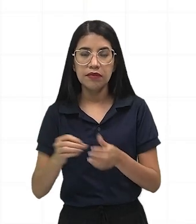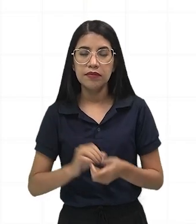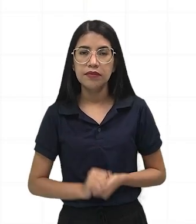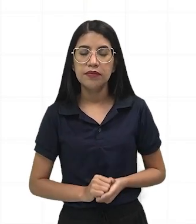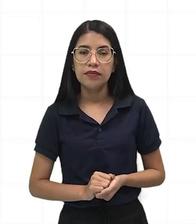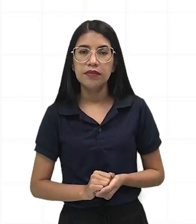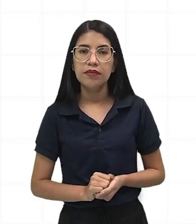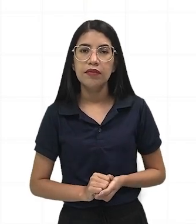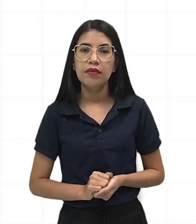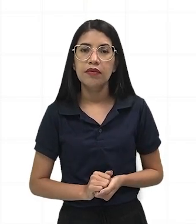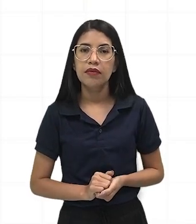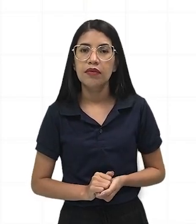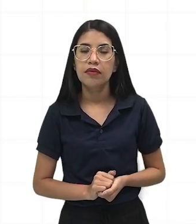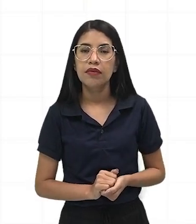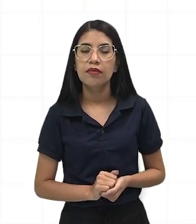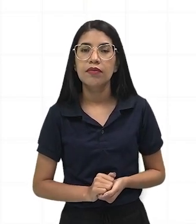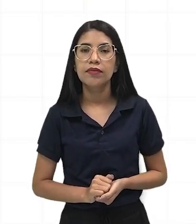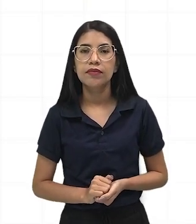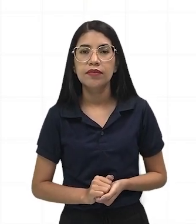Por isso que é importante